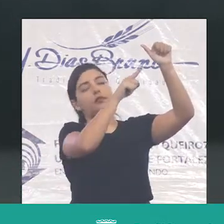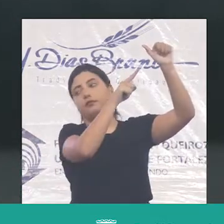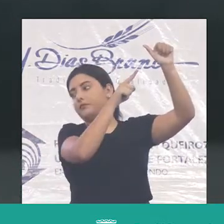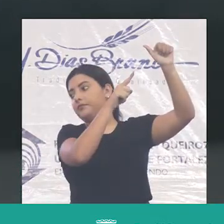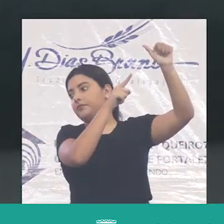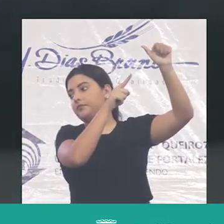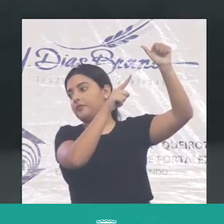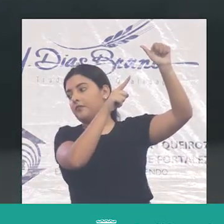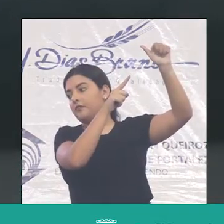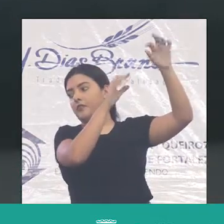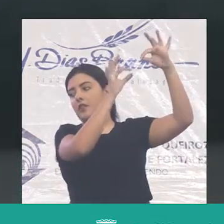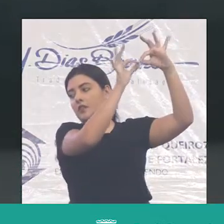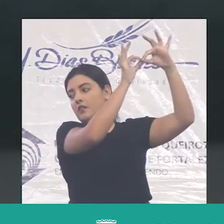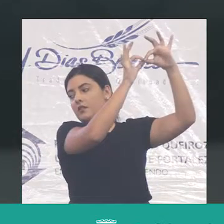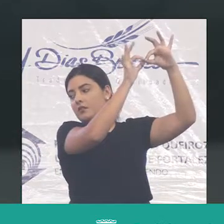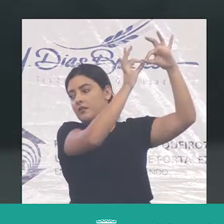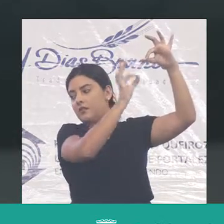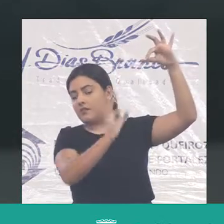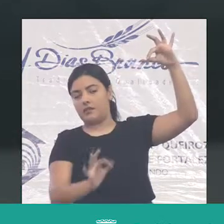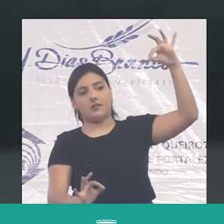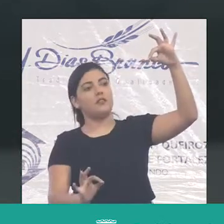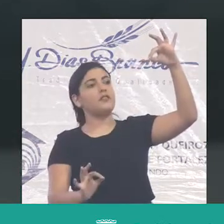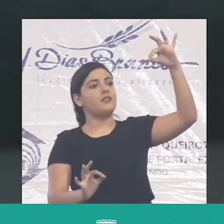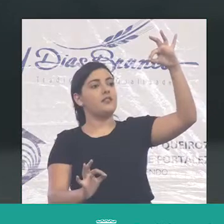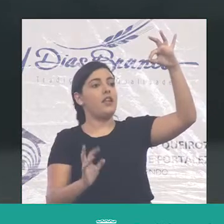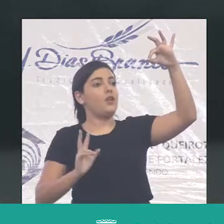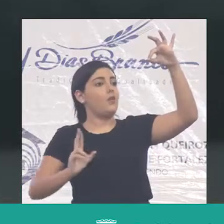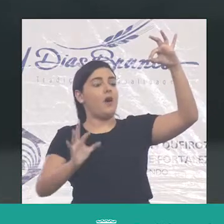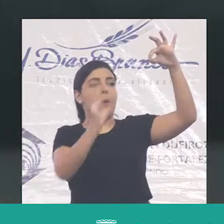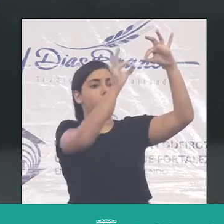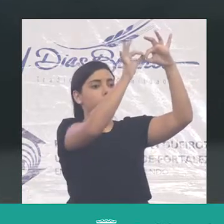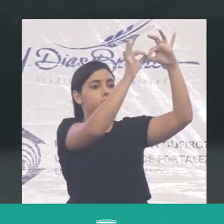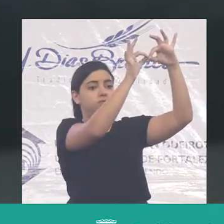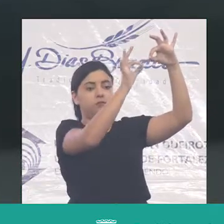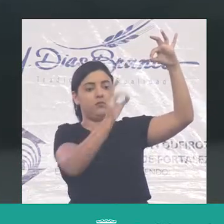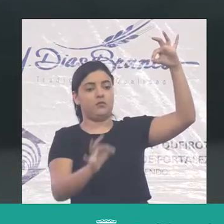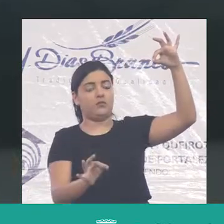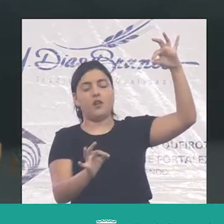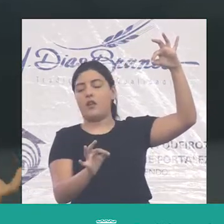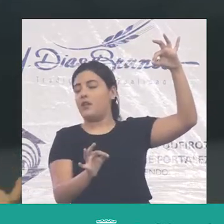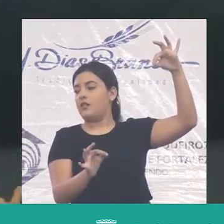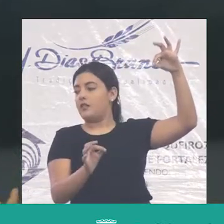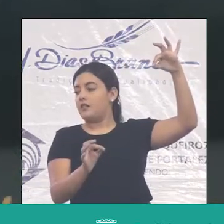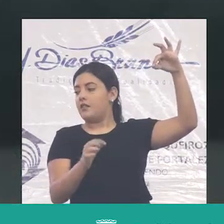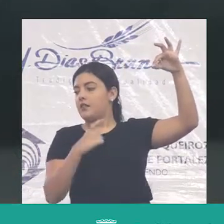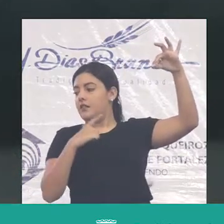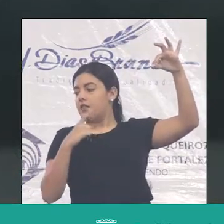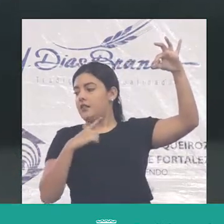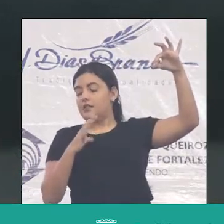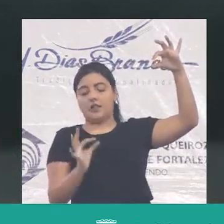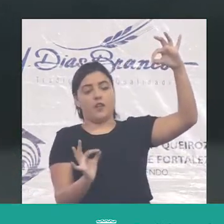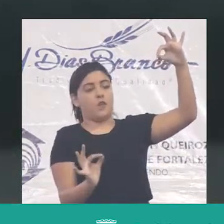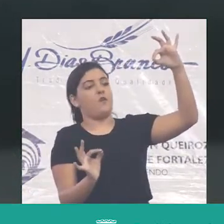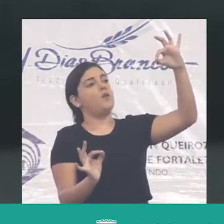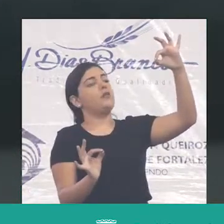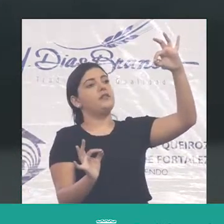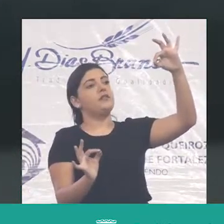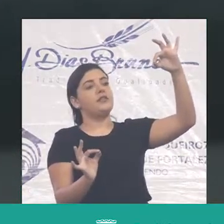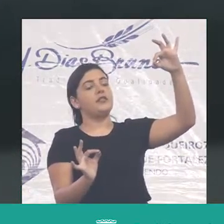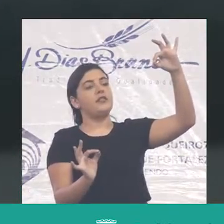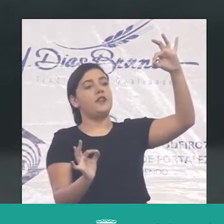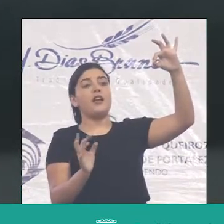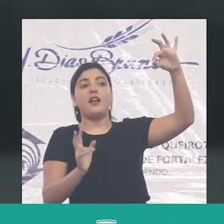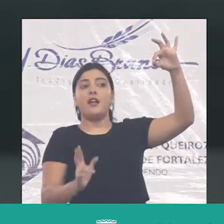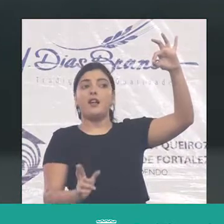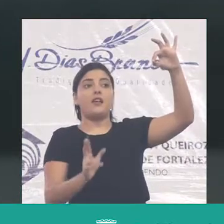bate. Certinho nos vértices. Então, o lado que tem no chão e o lado que tem lá em